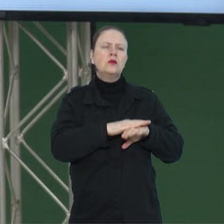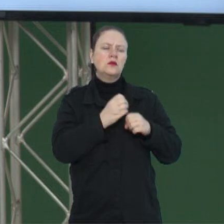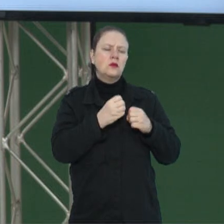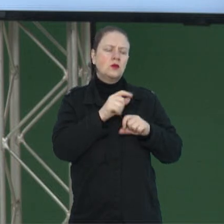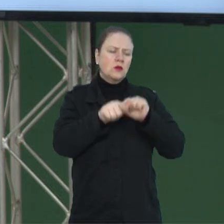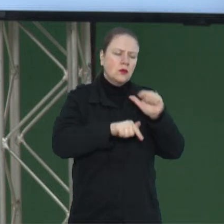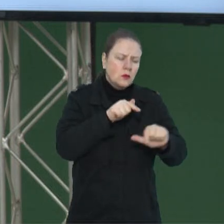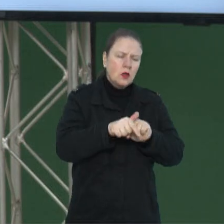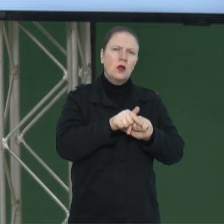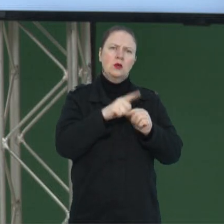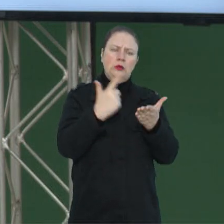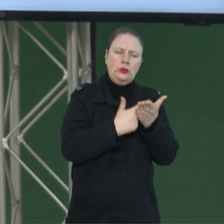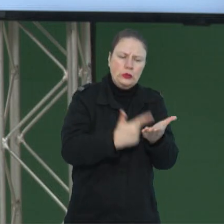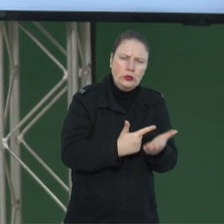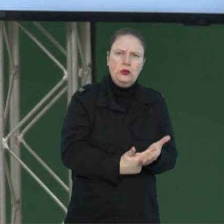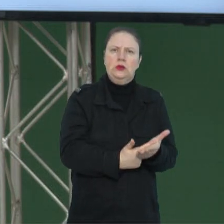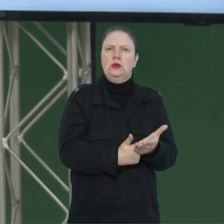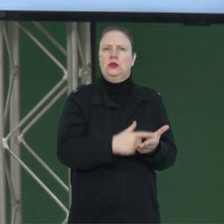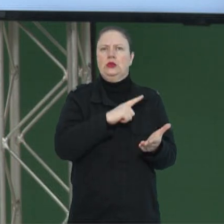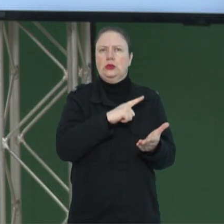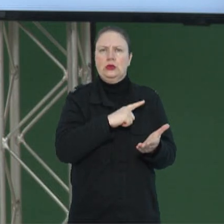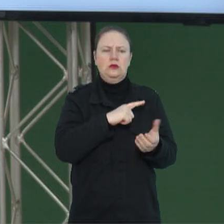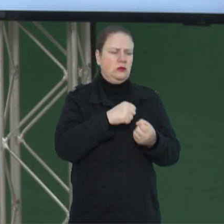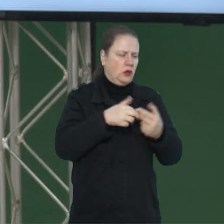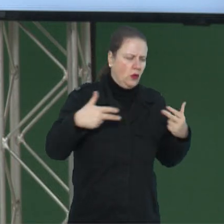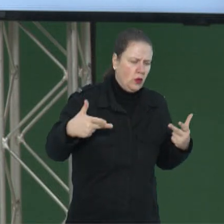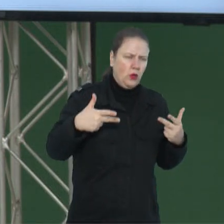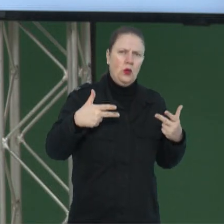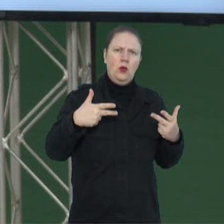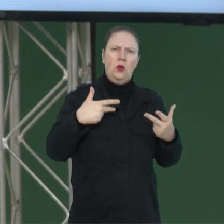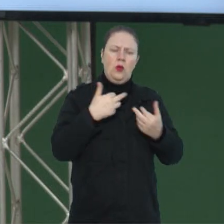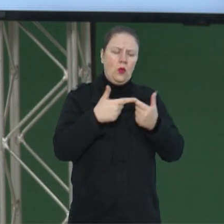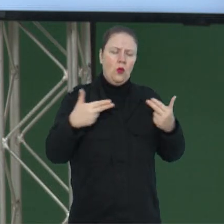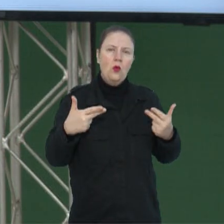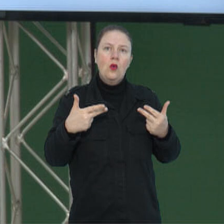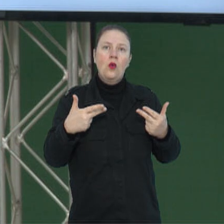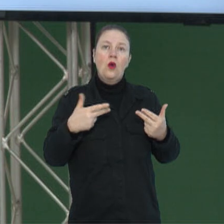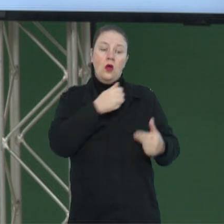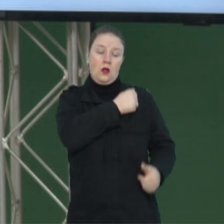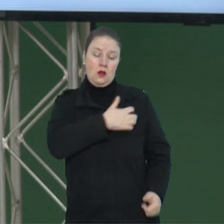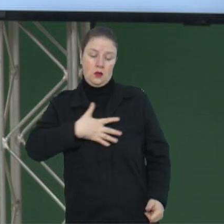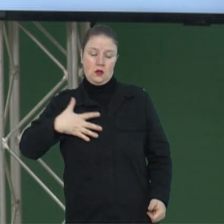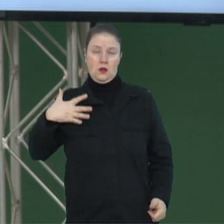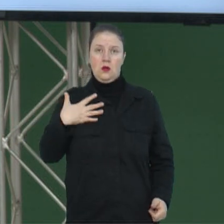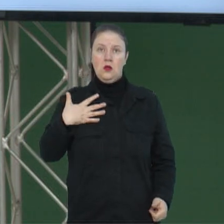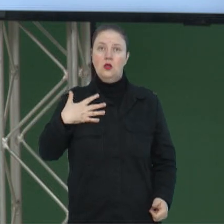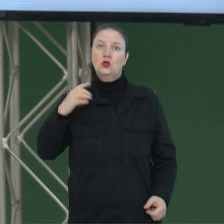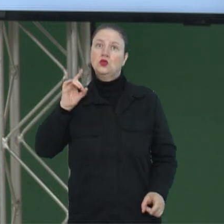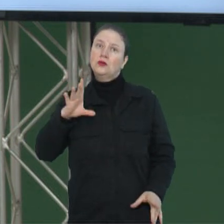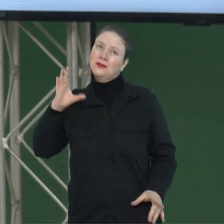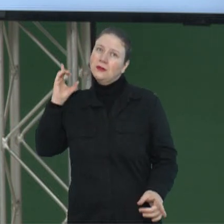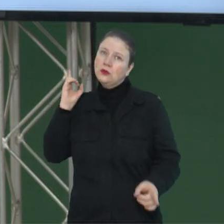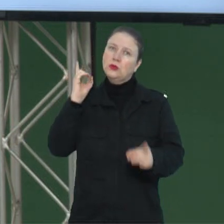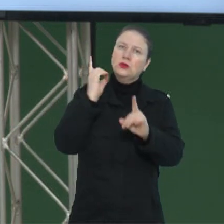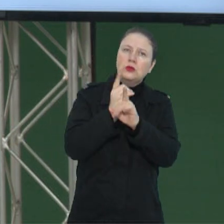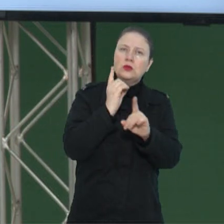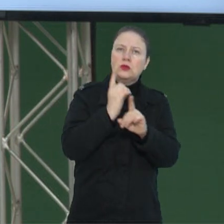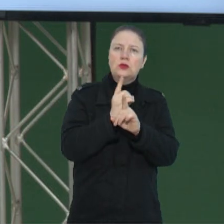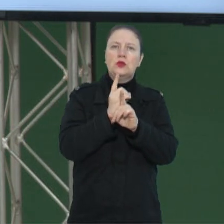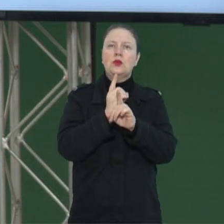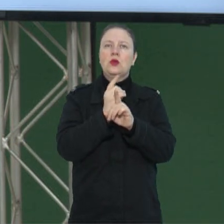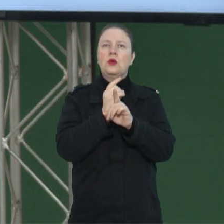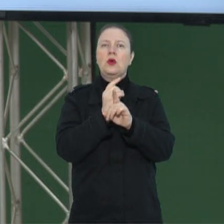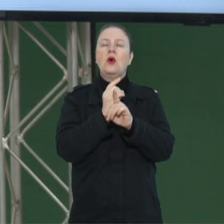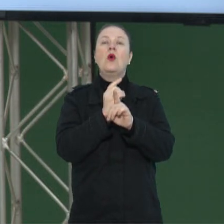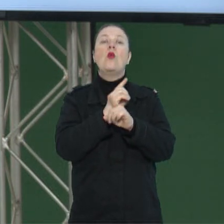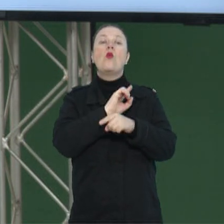né? Muitas das obras do Aristóteles. Né? Os europeus vão redescobrir Aristóteles só na escolástica, no final da Idade Média, tá? Que